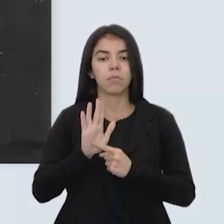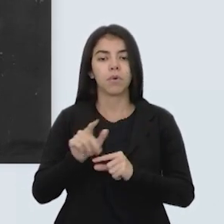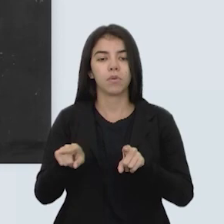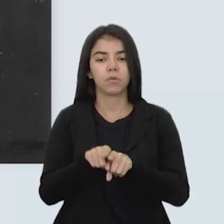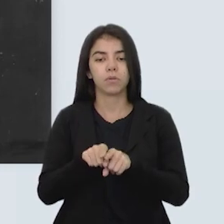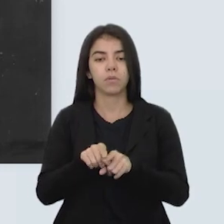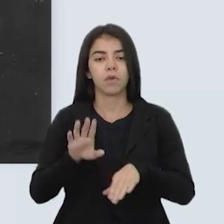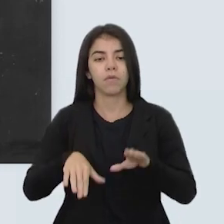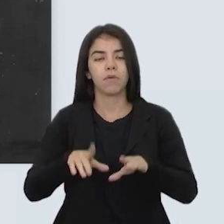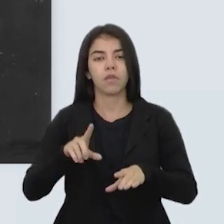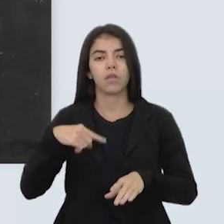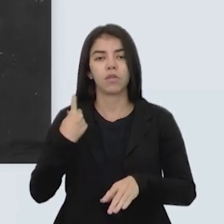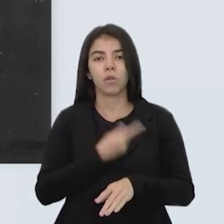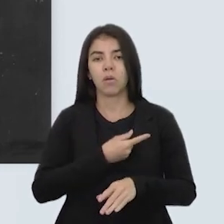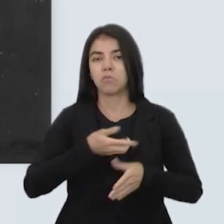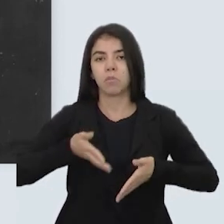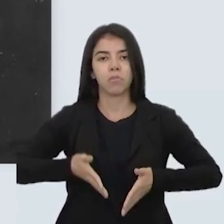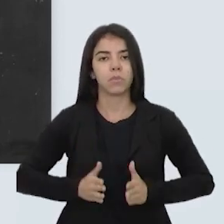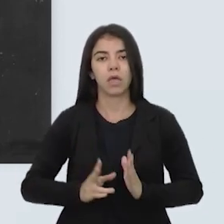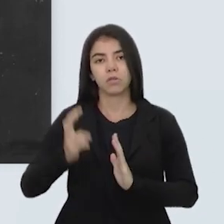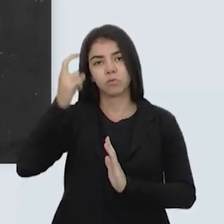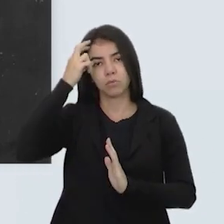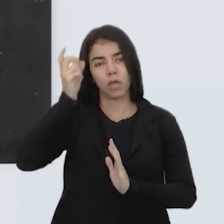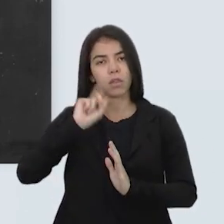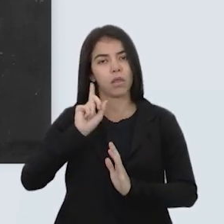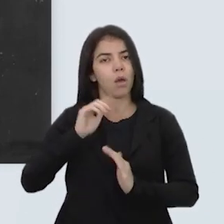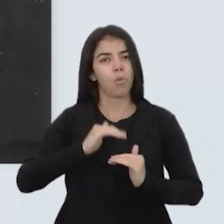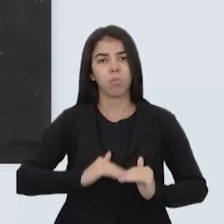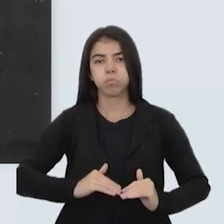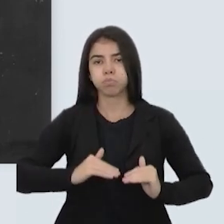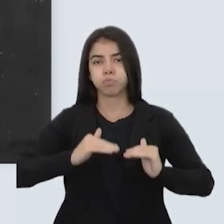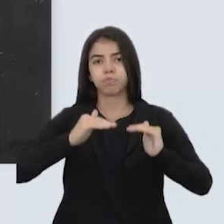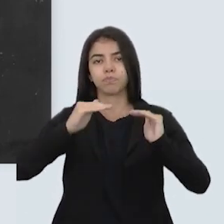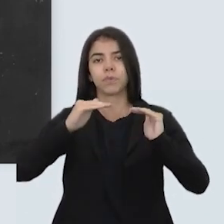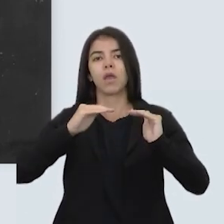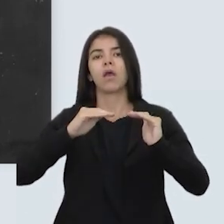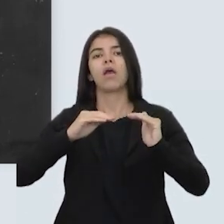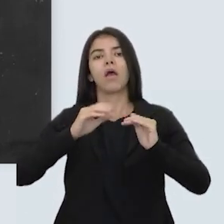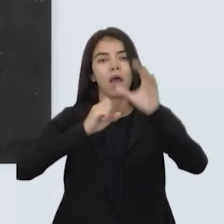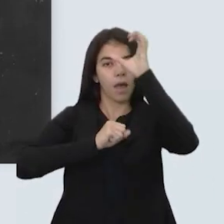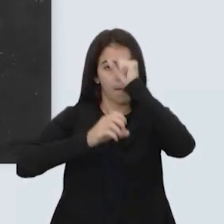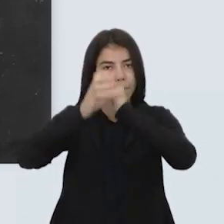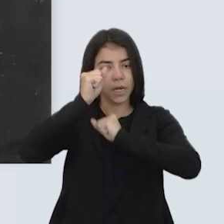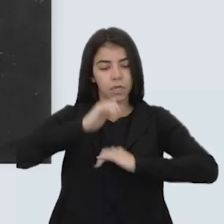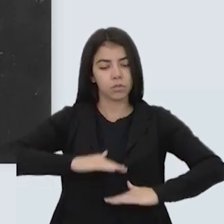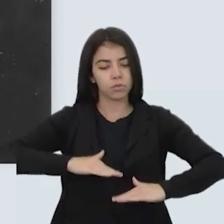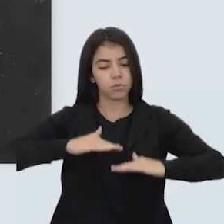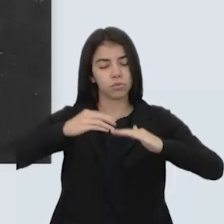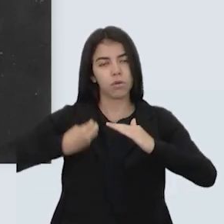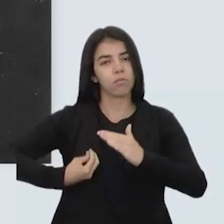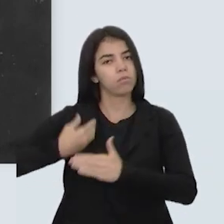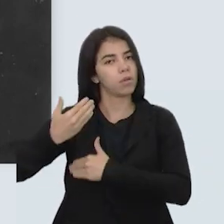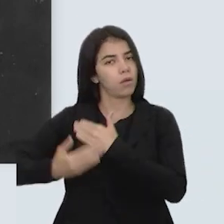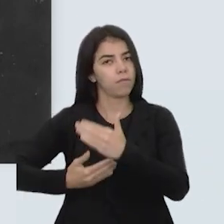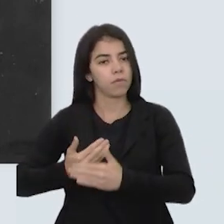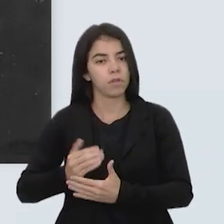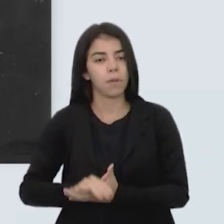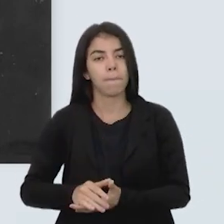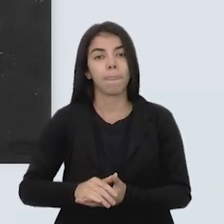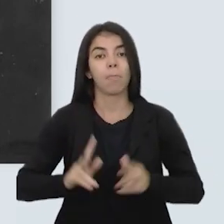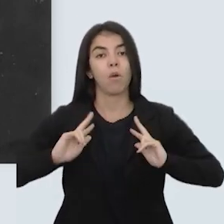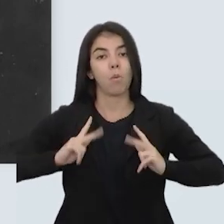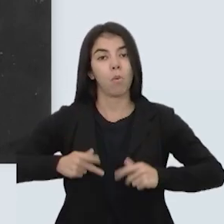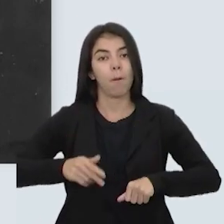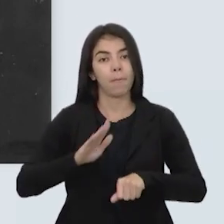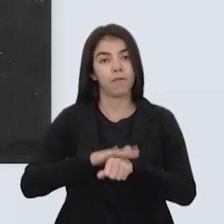nascemos com cultura. Ela vai sendo aprendida ao longo de nossa vida. Então ela é feita pelo homem, mas é externa